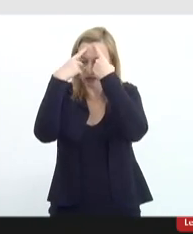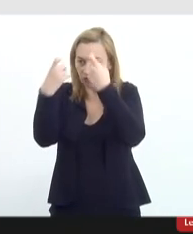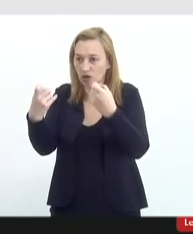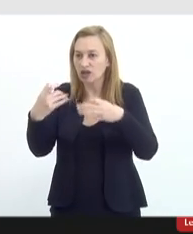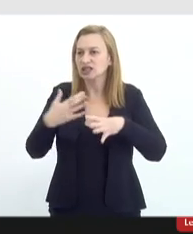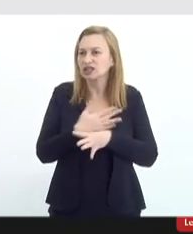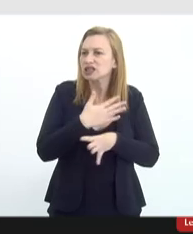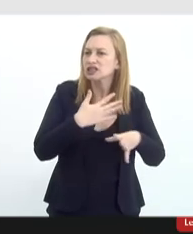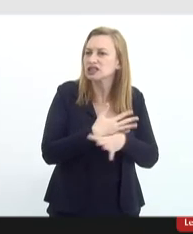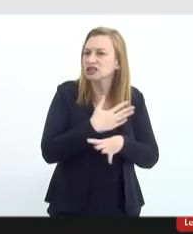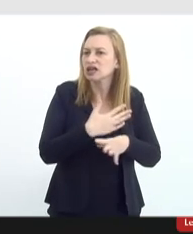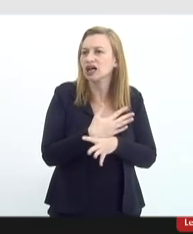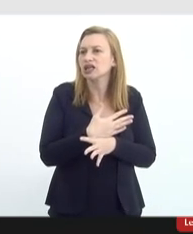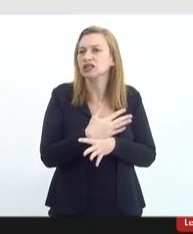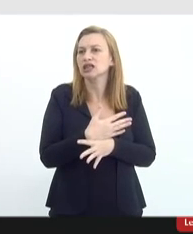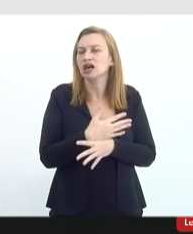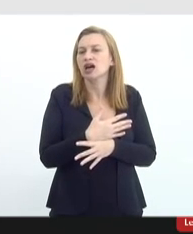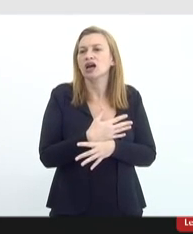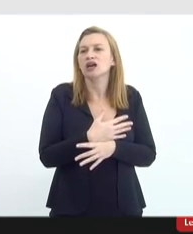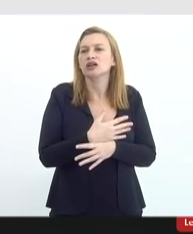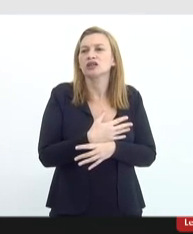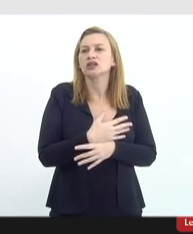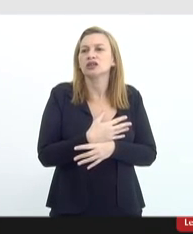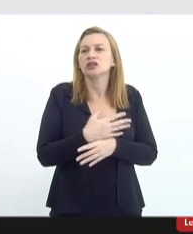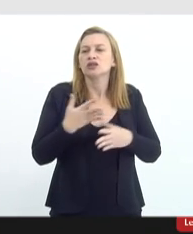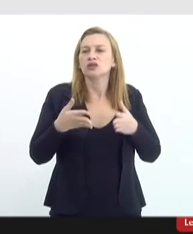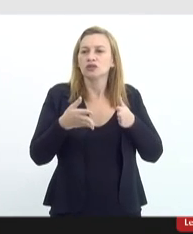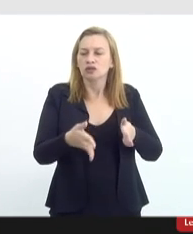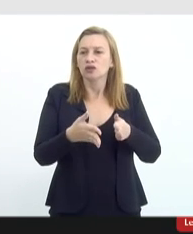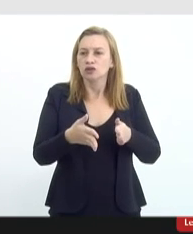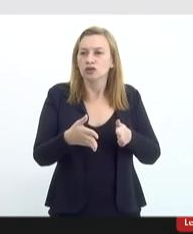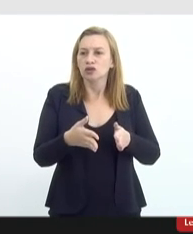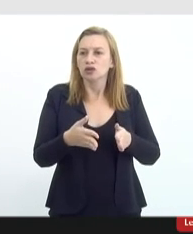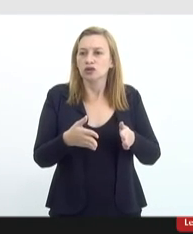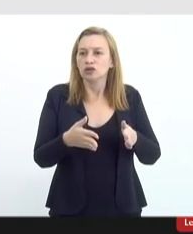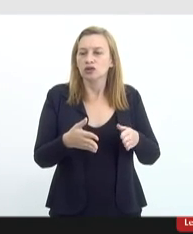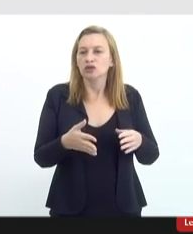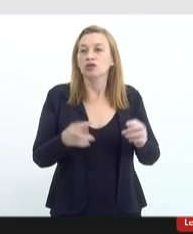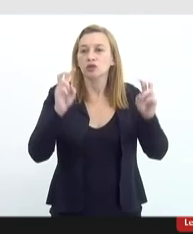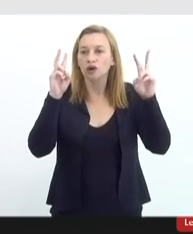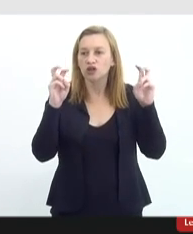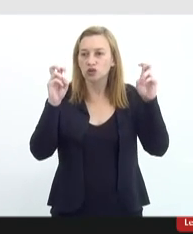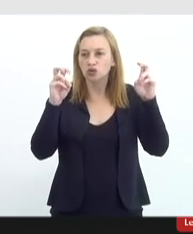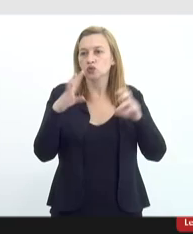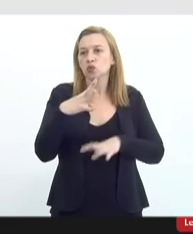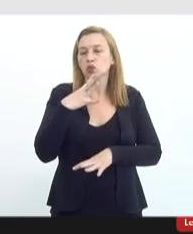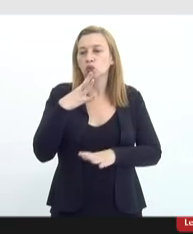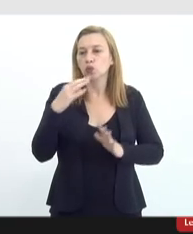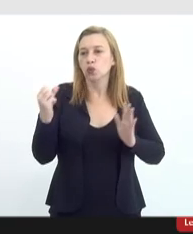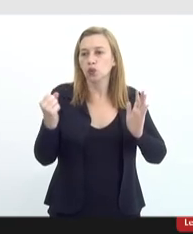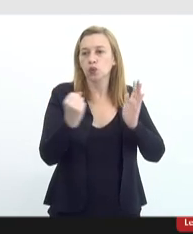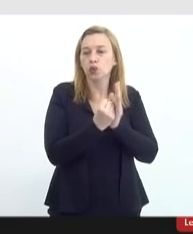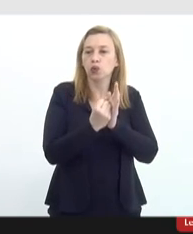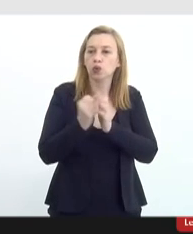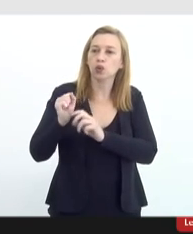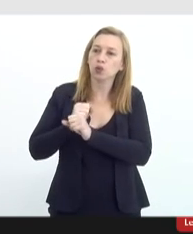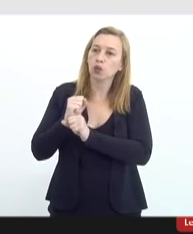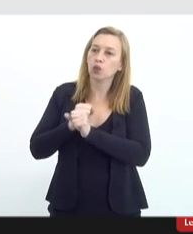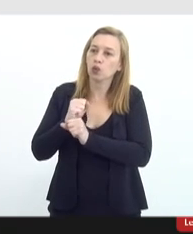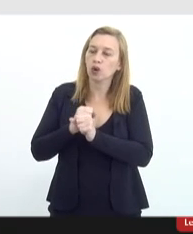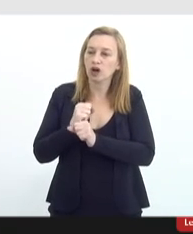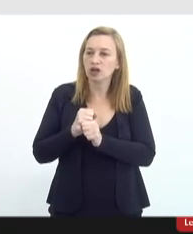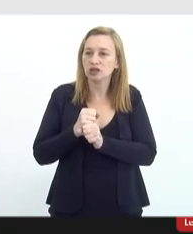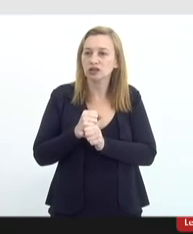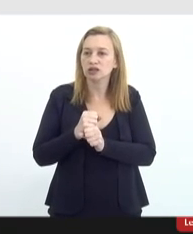urbana muito acentuada com episódios conhecidos que marcaram essa década aí como uma década